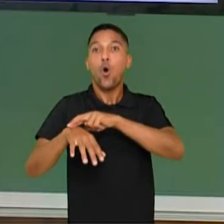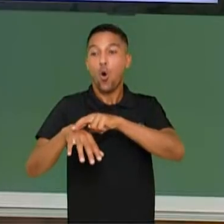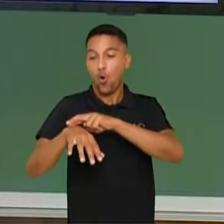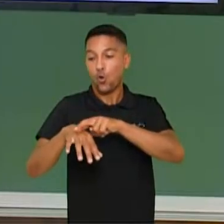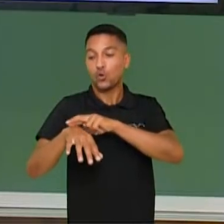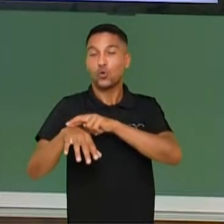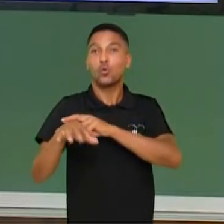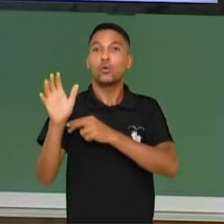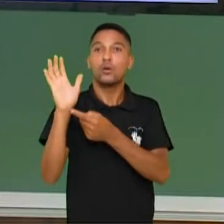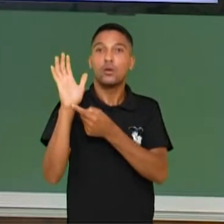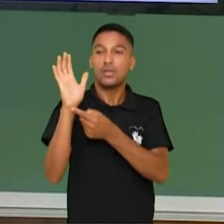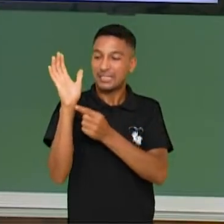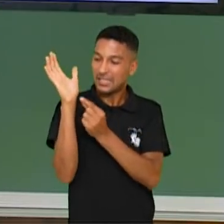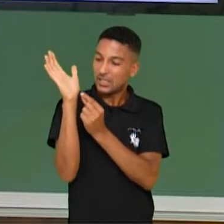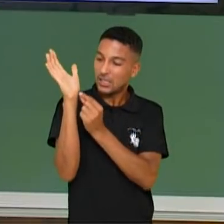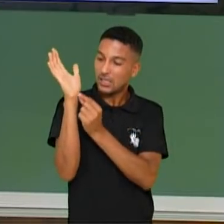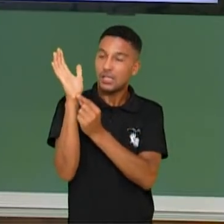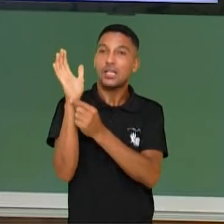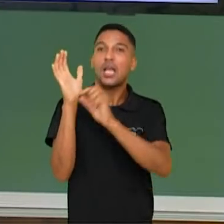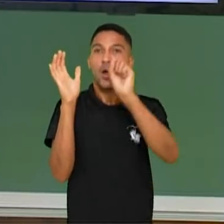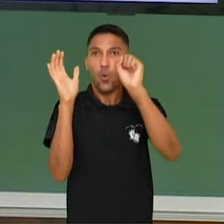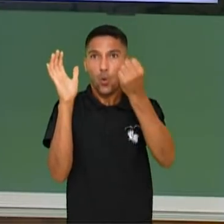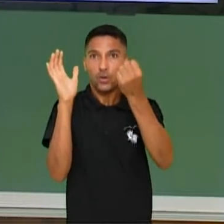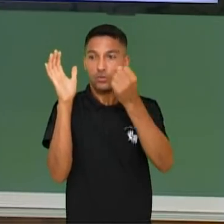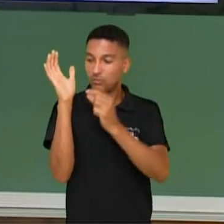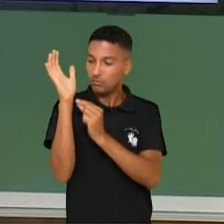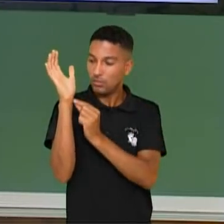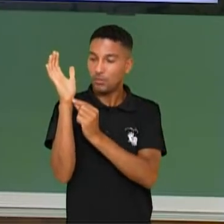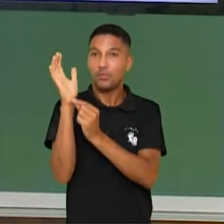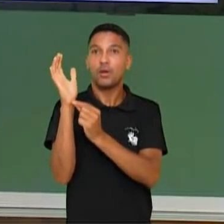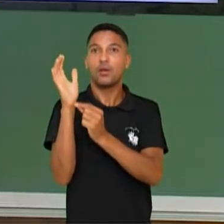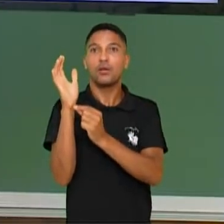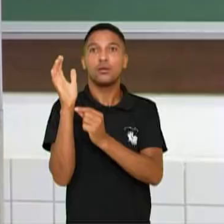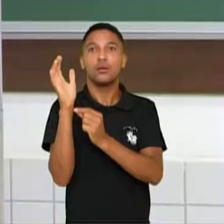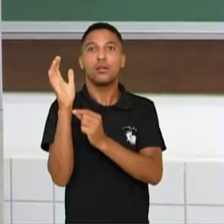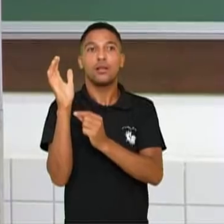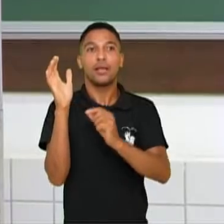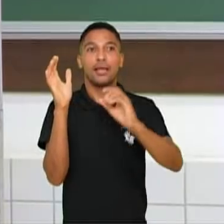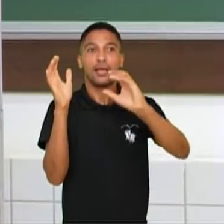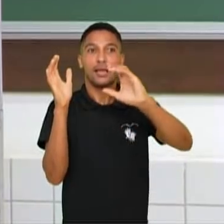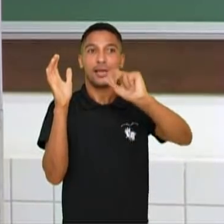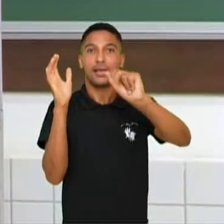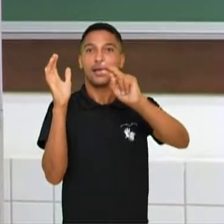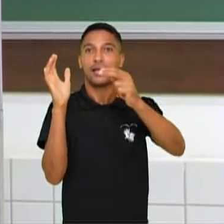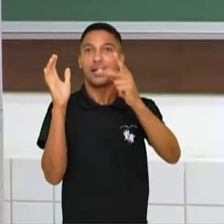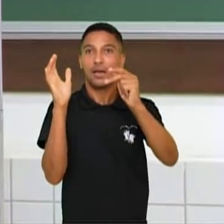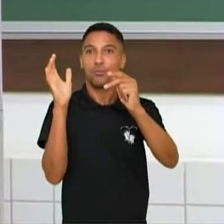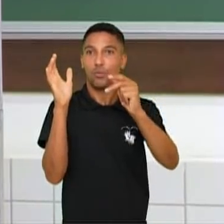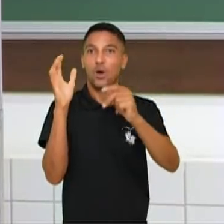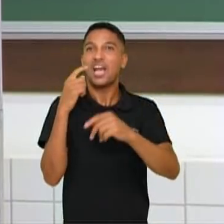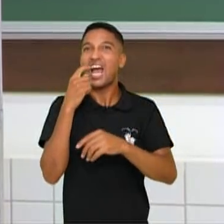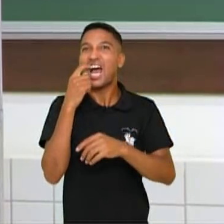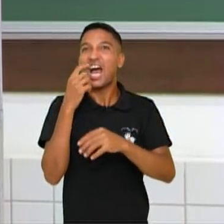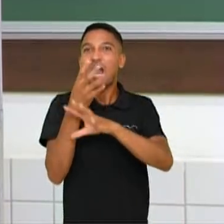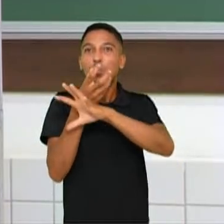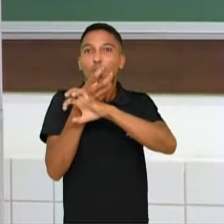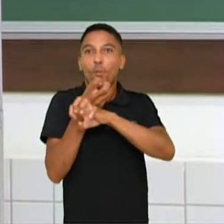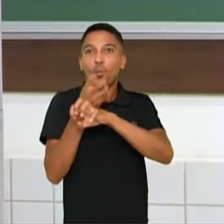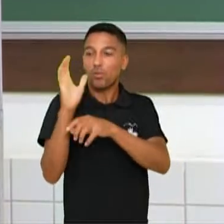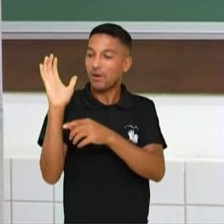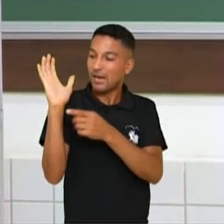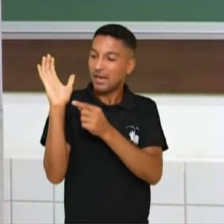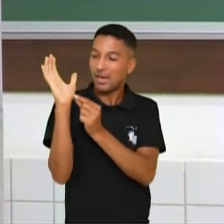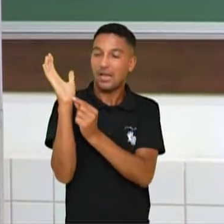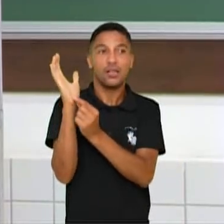os ossos do carpo. Ambos são considerados curtos. Vamos ver aqui no nosso esqueleto? Eu sei que vai ser difícil de vocês verem